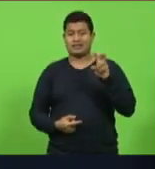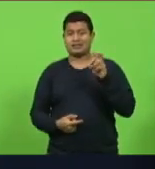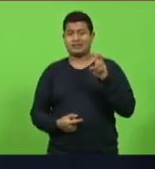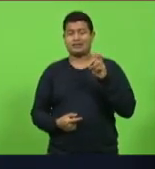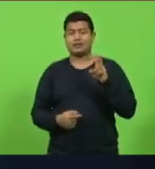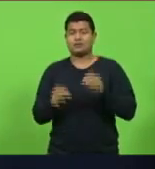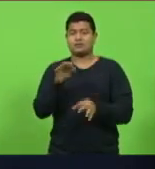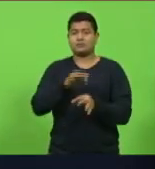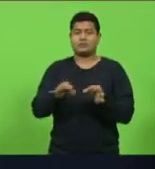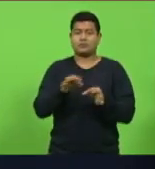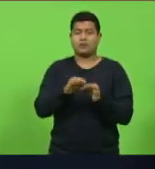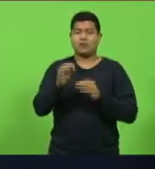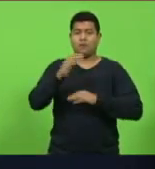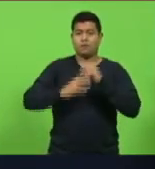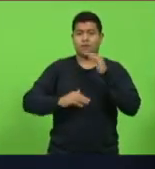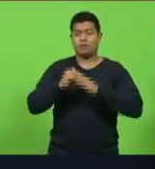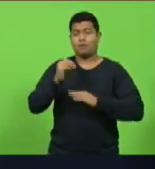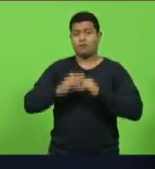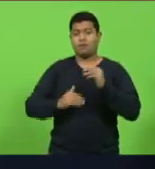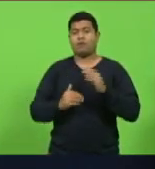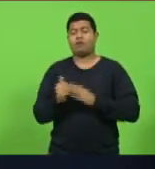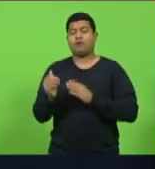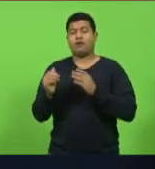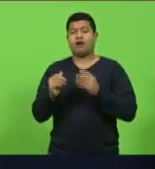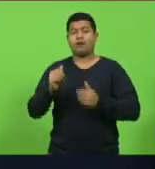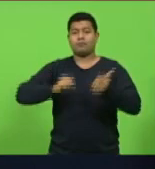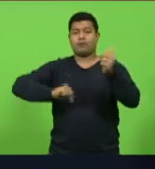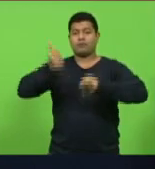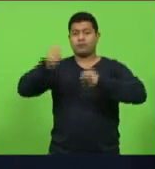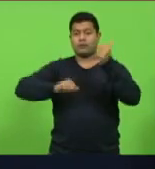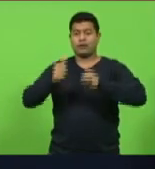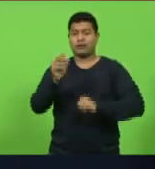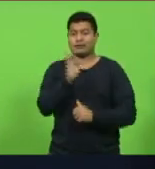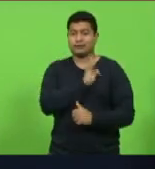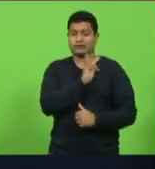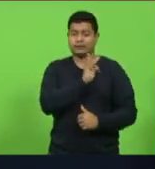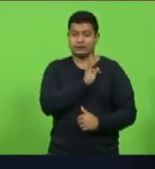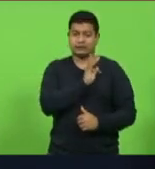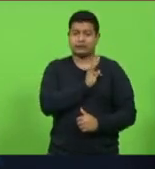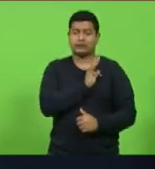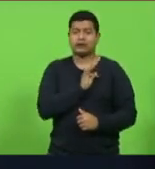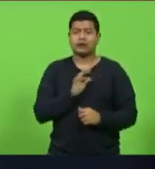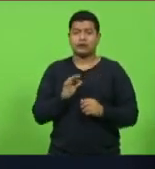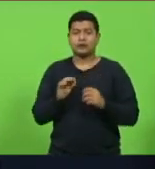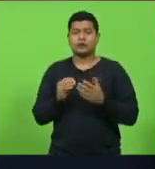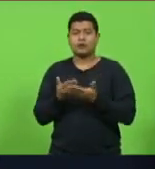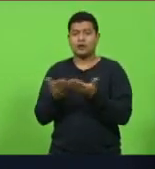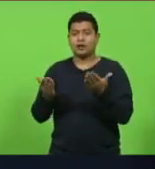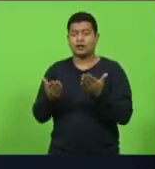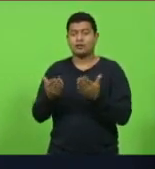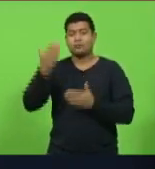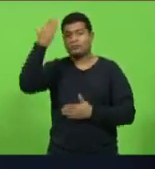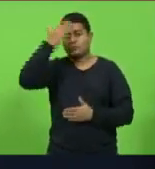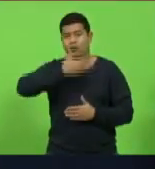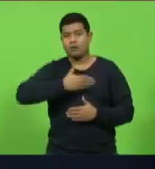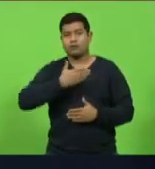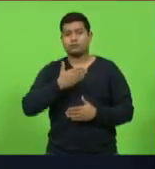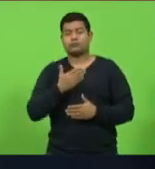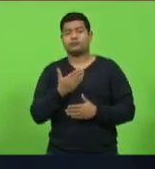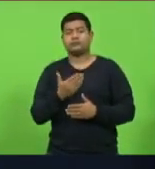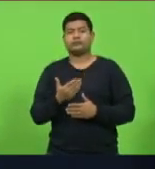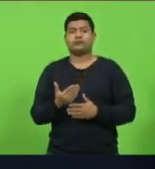competência e prática para analisar Tecnicamente indícios e provas sem nenhuma conotação